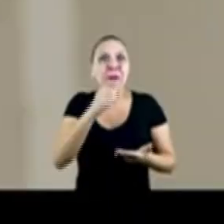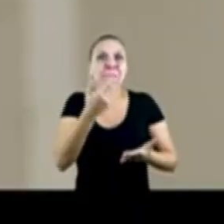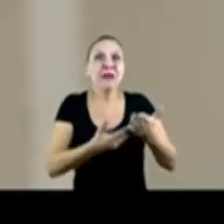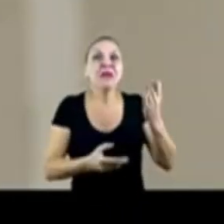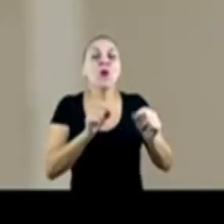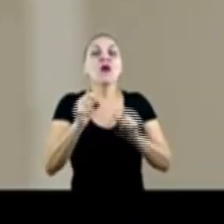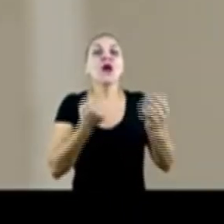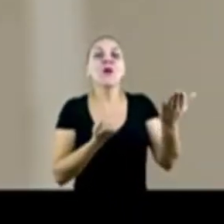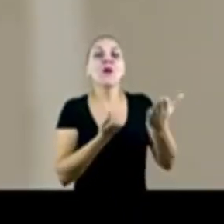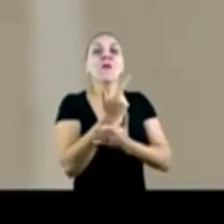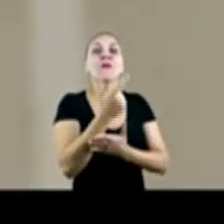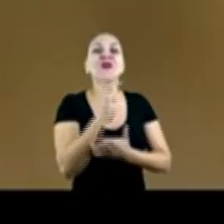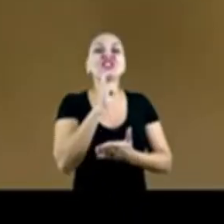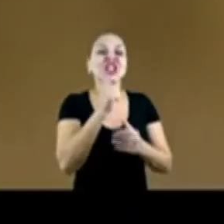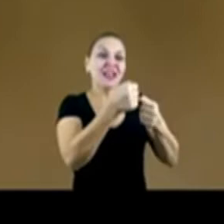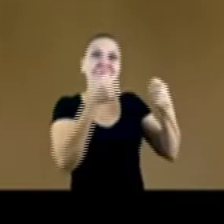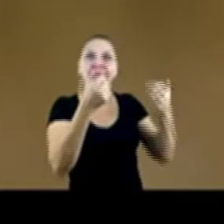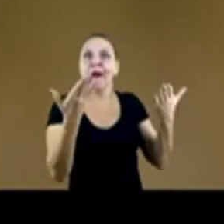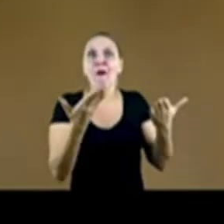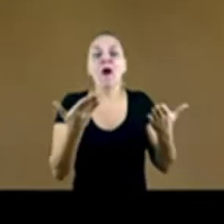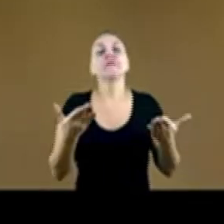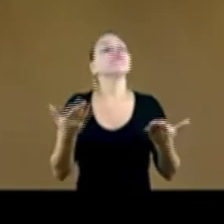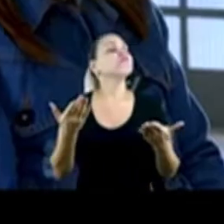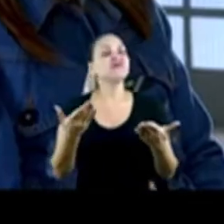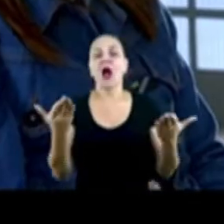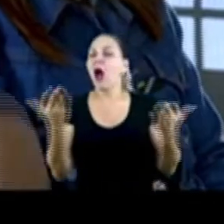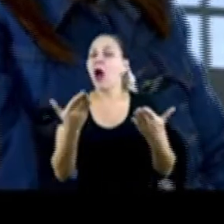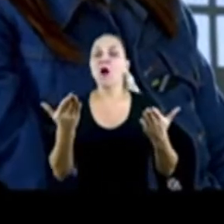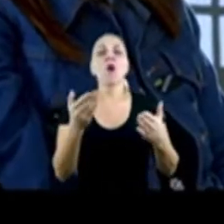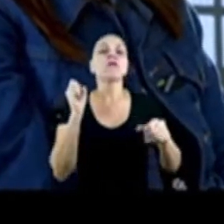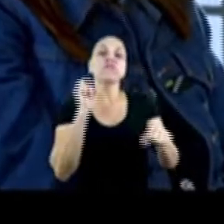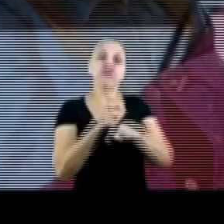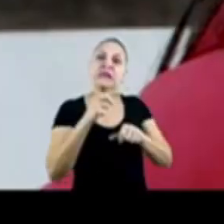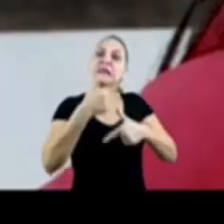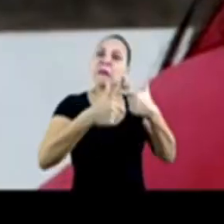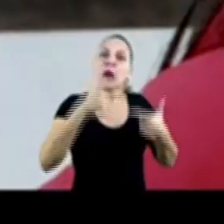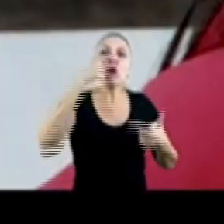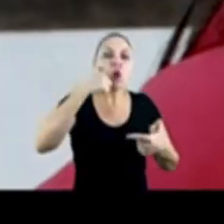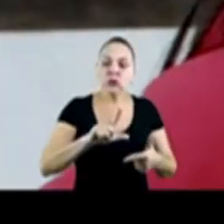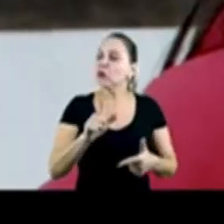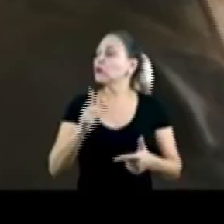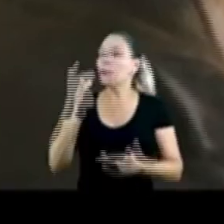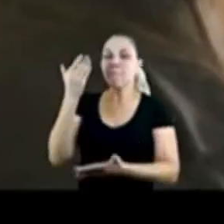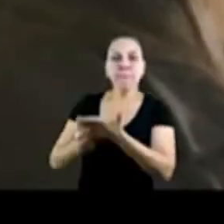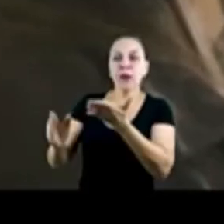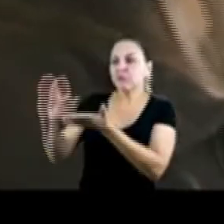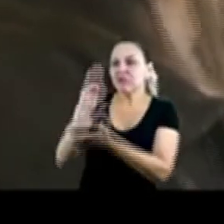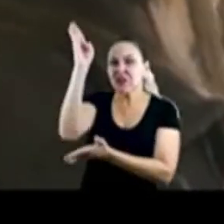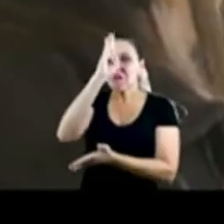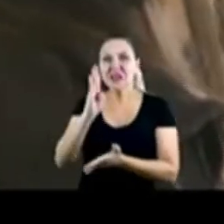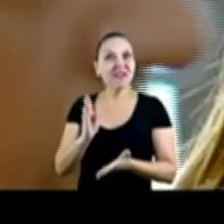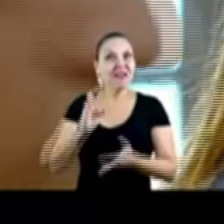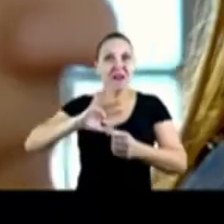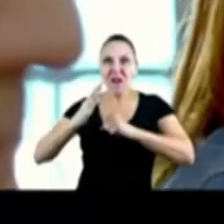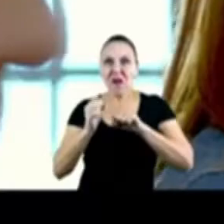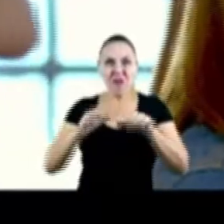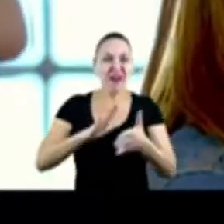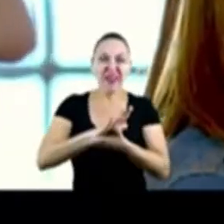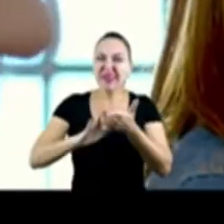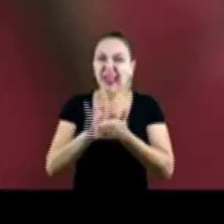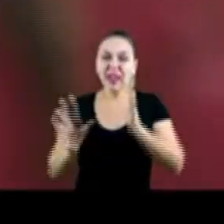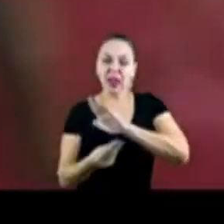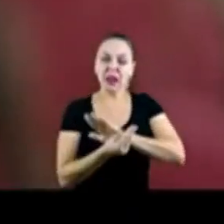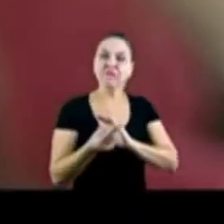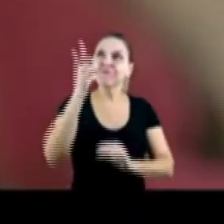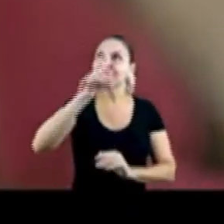dos partidos políticos bem Como incentivar a filiação partidária e promover a participação políticas